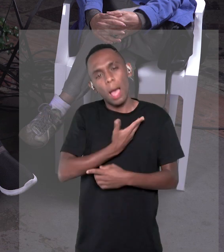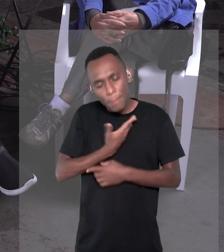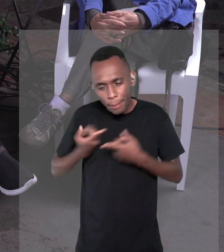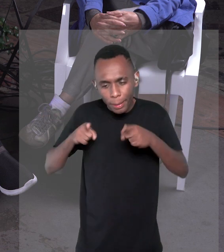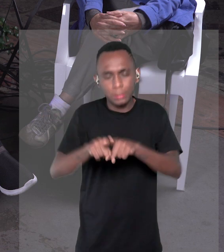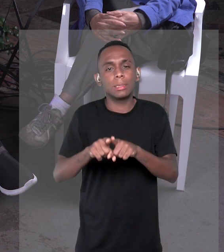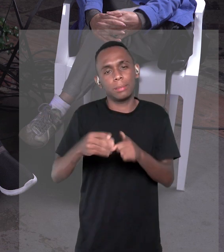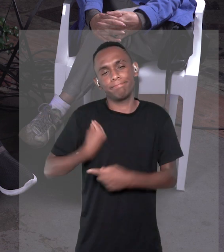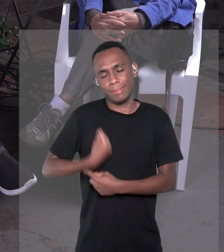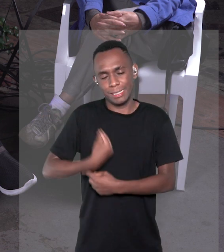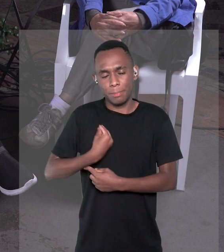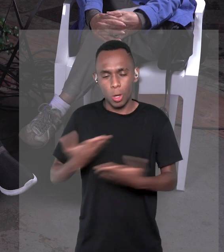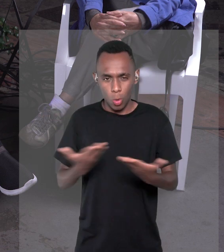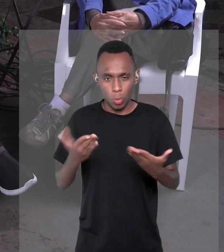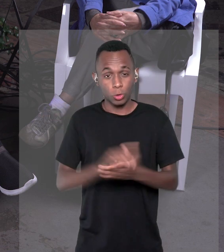é a democracia.